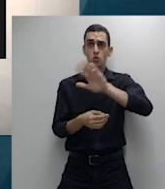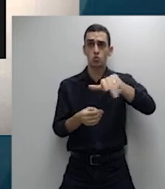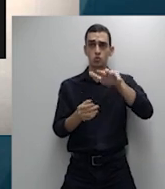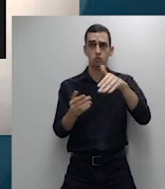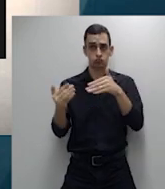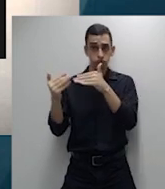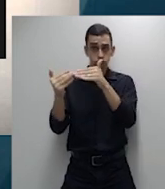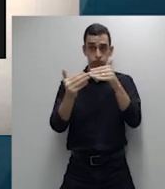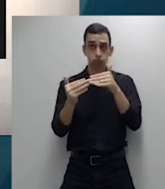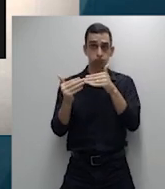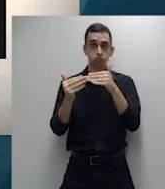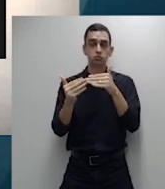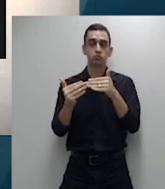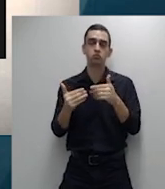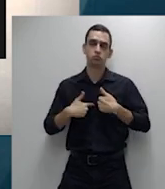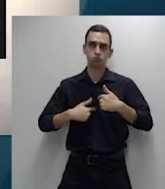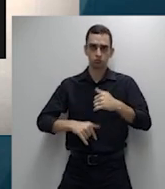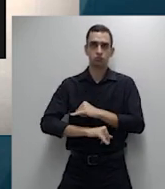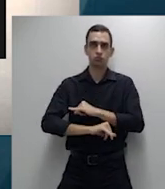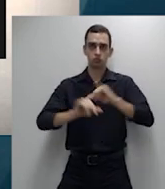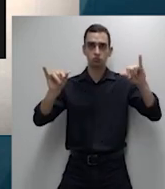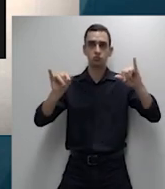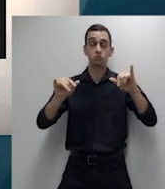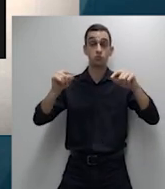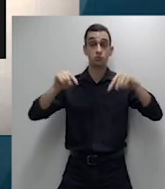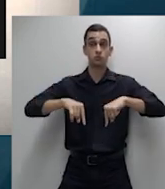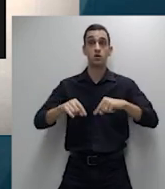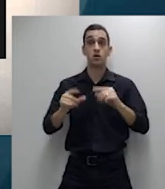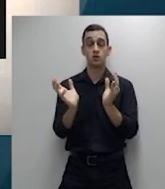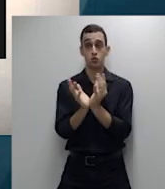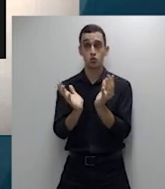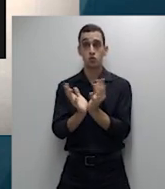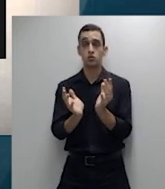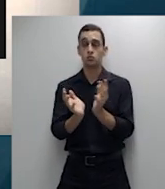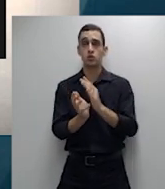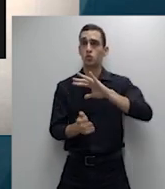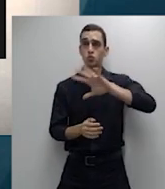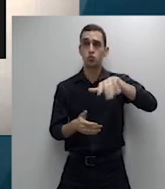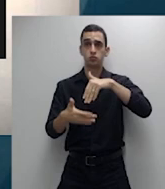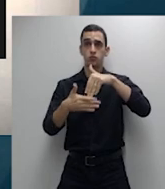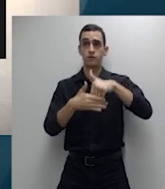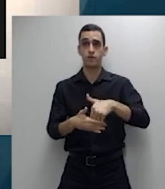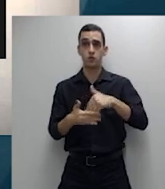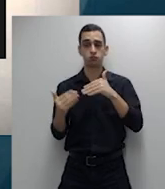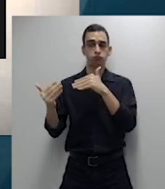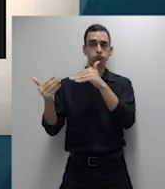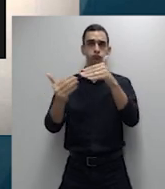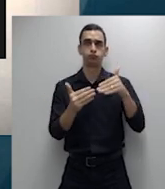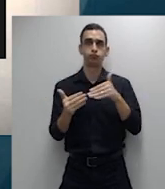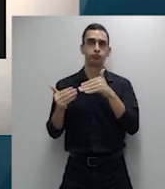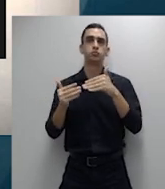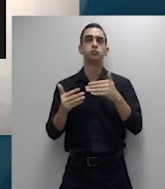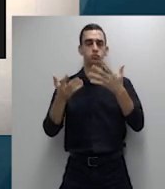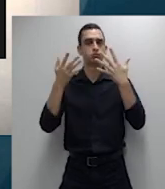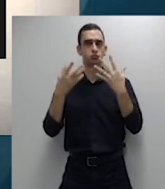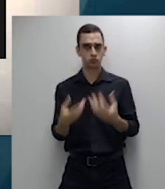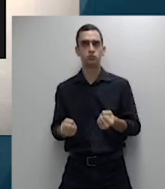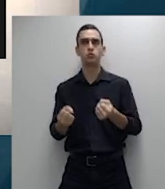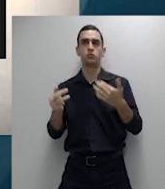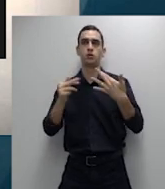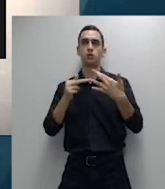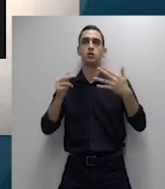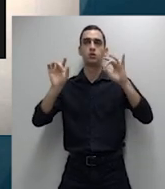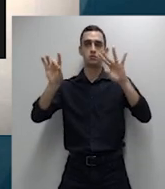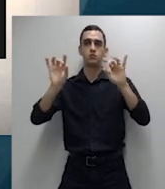vivência então programa o resultado a turma a unanimidade nos termos do voto do relator deu provimento a recurso especial